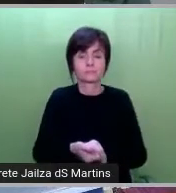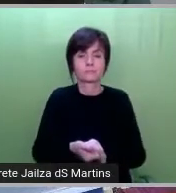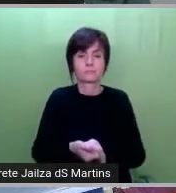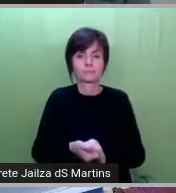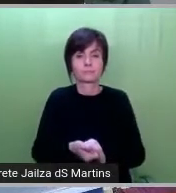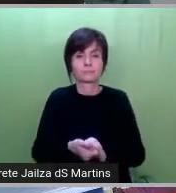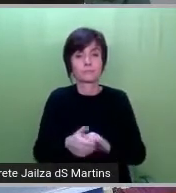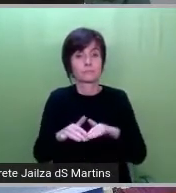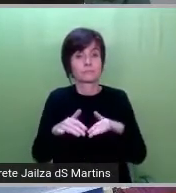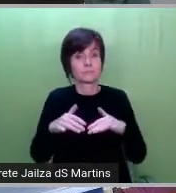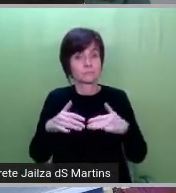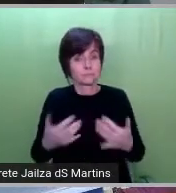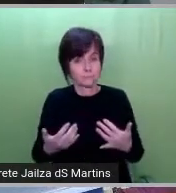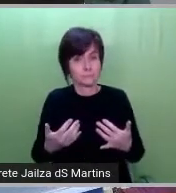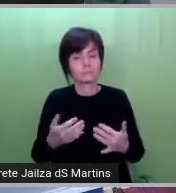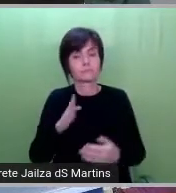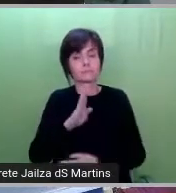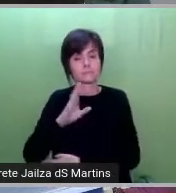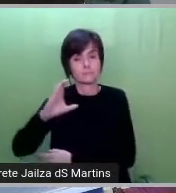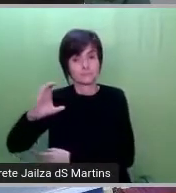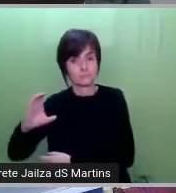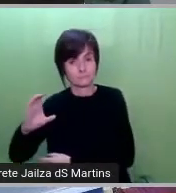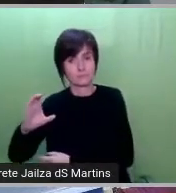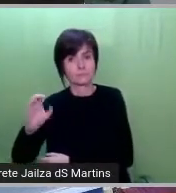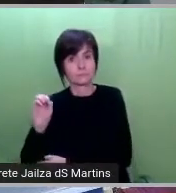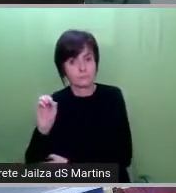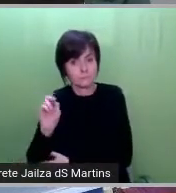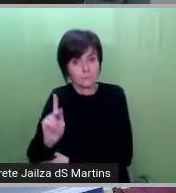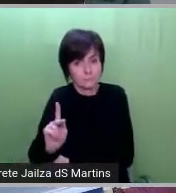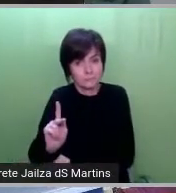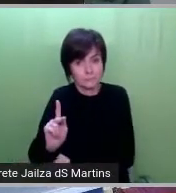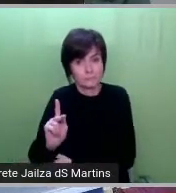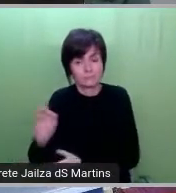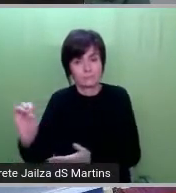seja, o Banco Central, o Tesouro Nacional, estão a serviço do